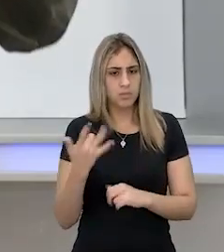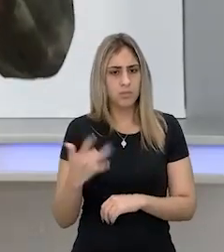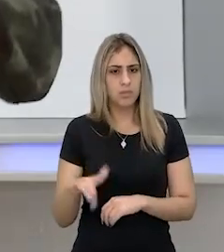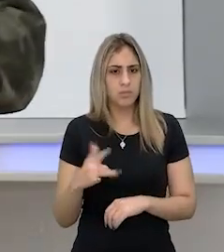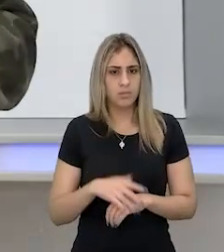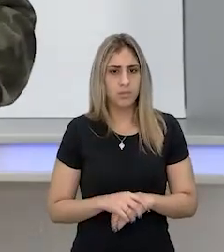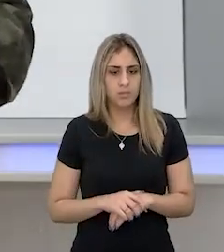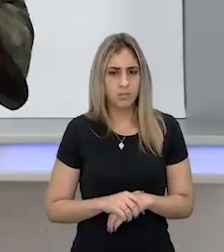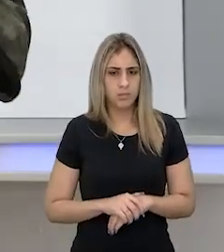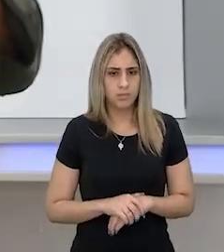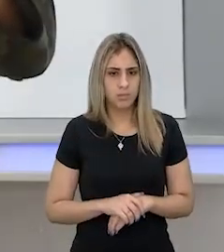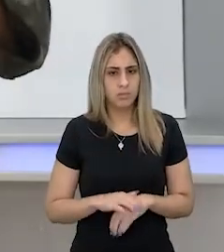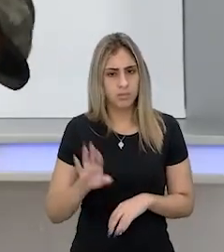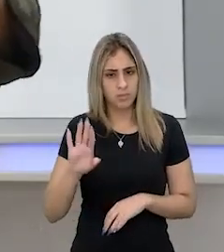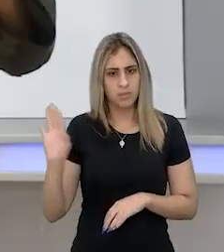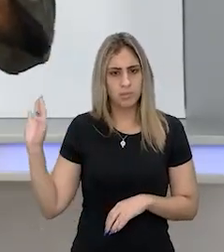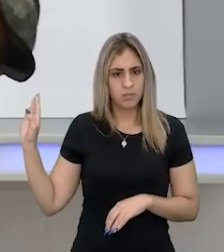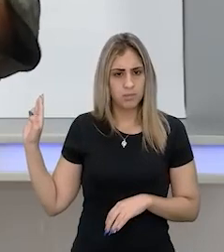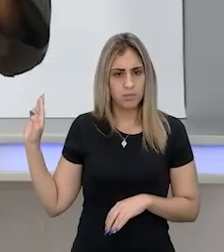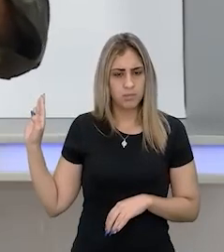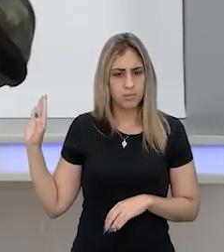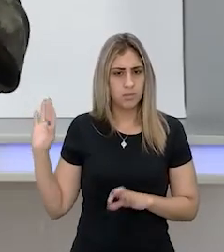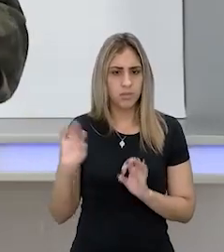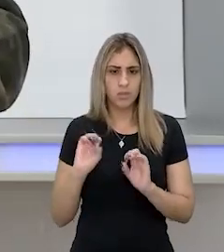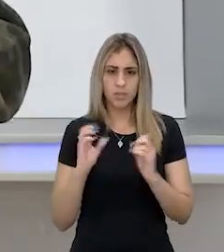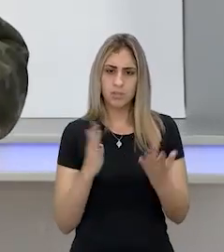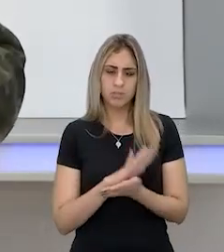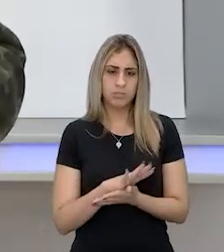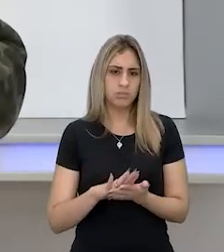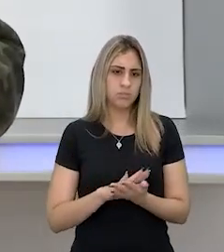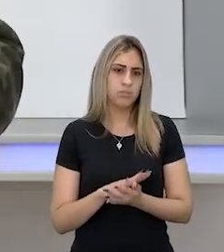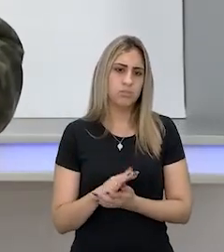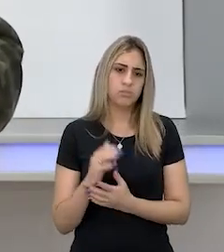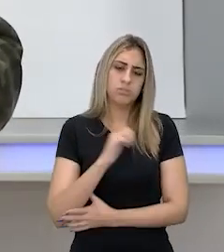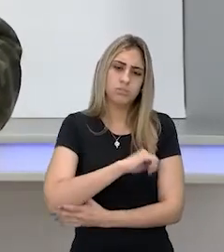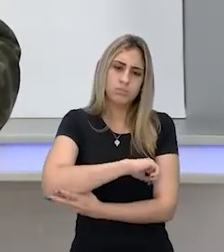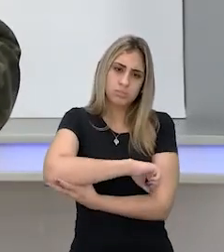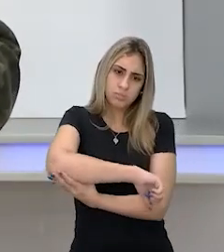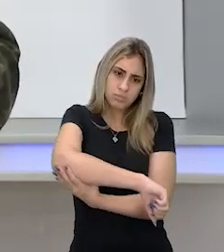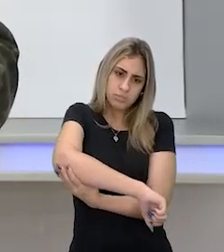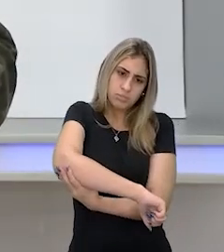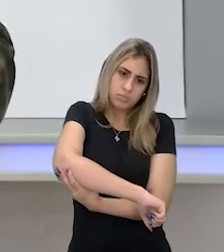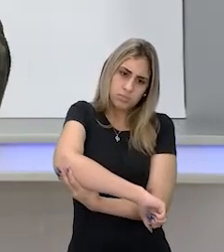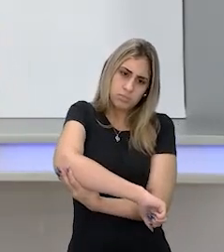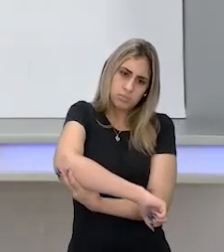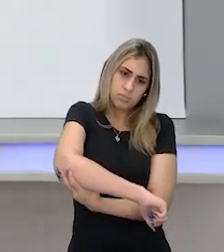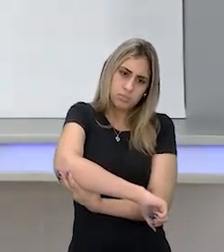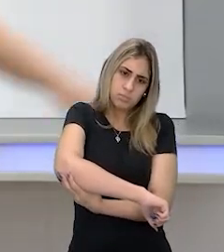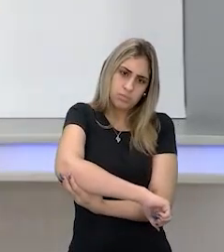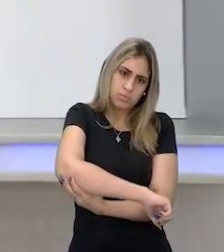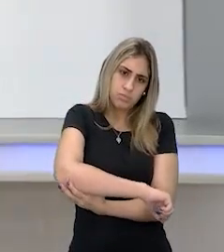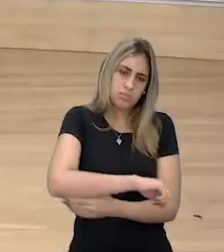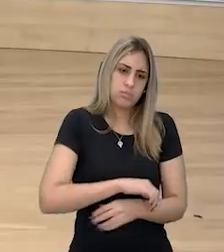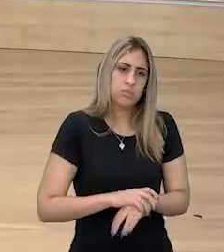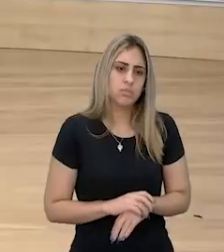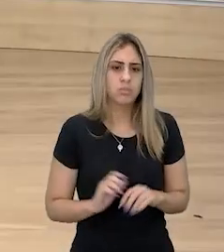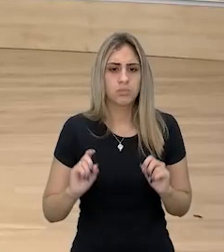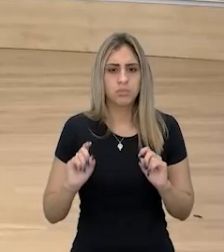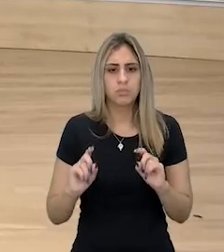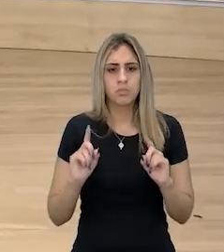É sempre com segurança, ó. Aqui não acontece nada. Tá. O cotovelo dela tá dobrado pra baixo, tá flexionado pra baixo. Certo. Tá?